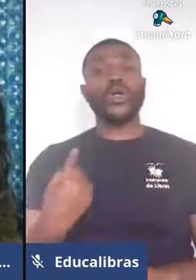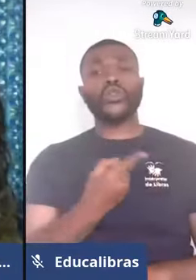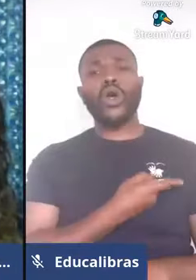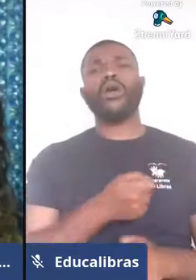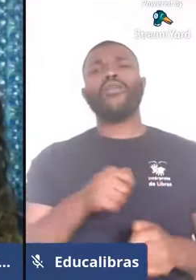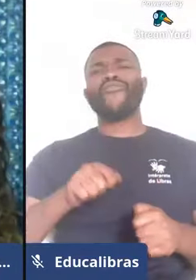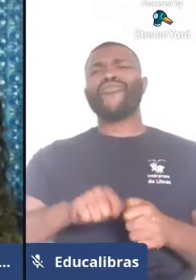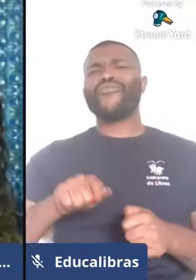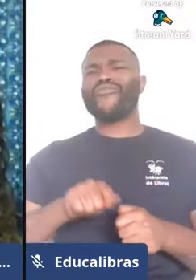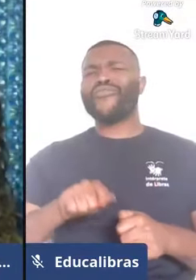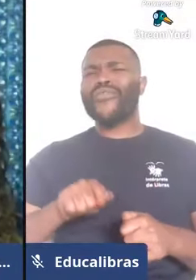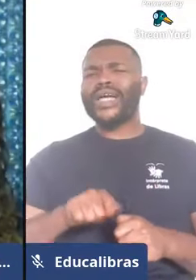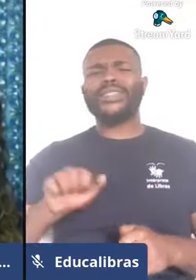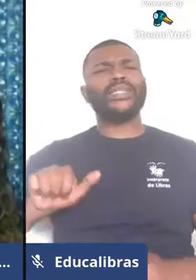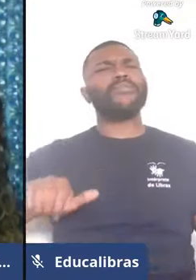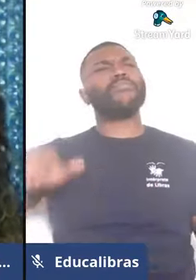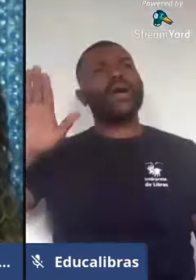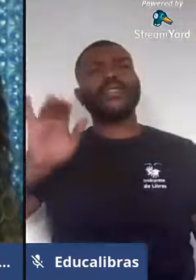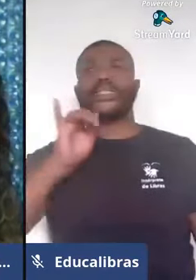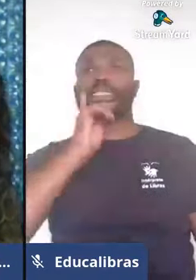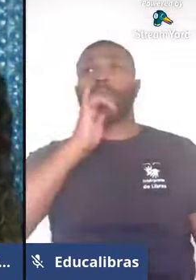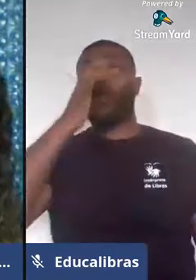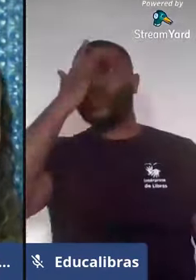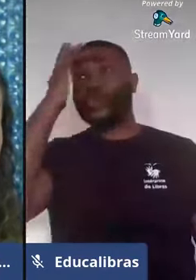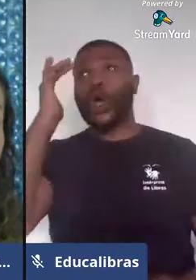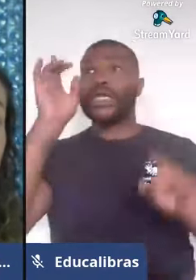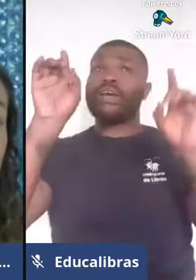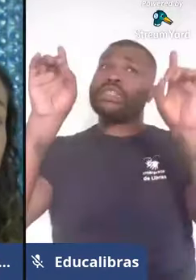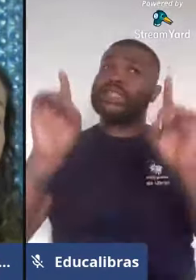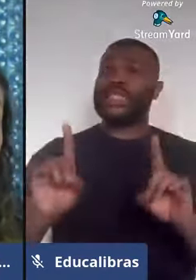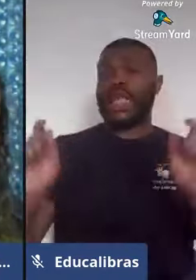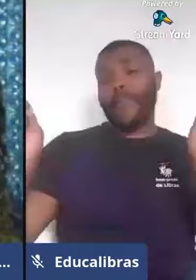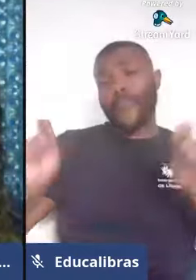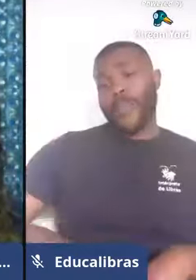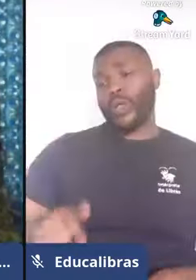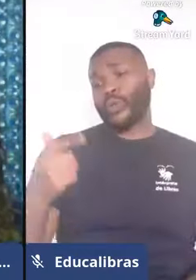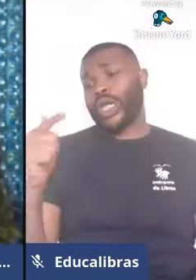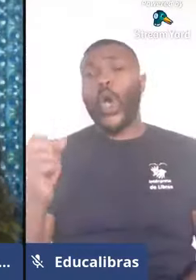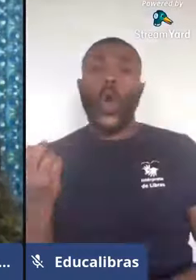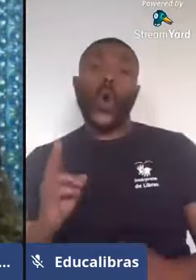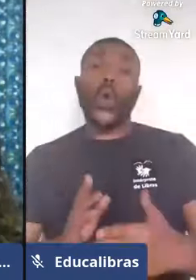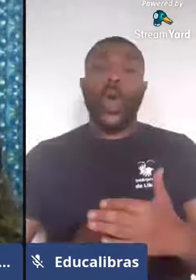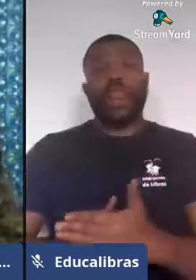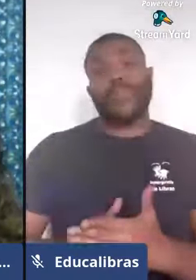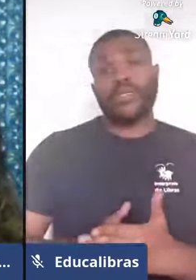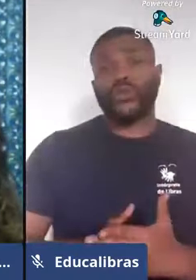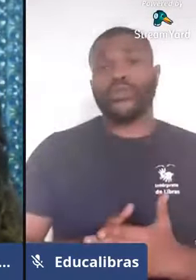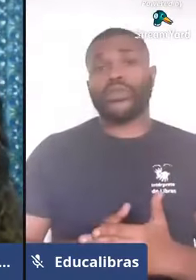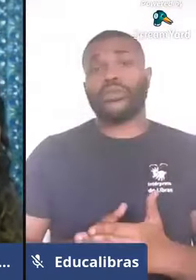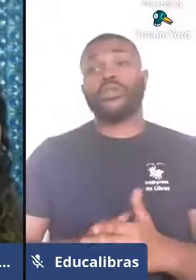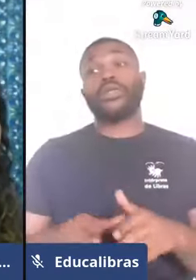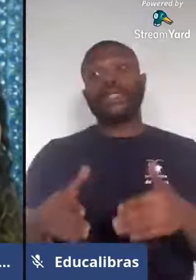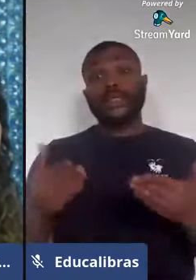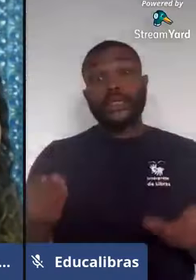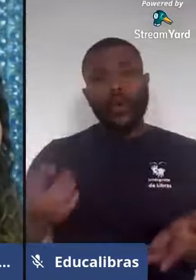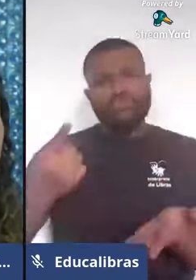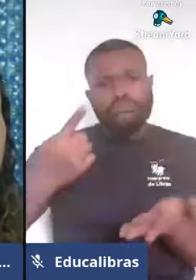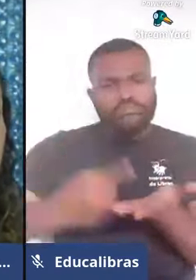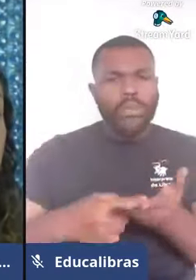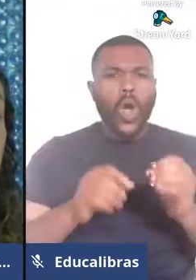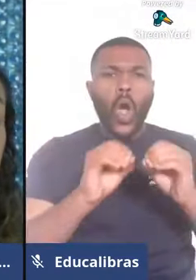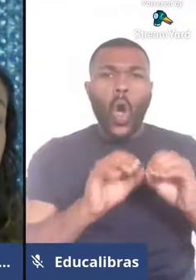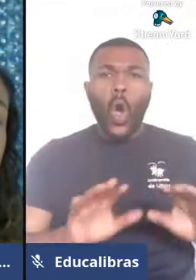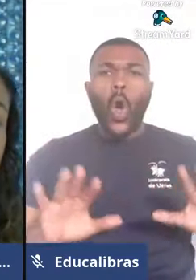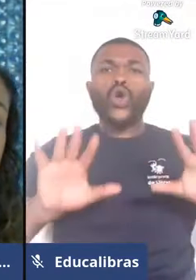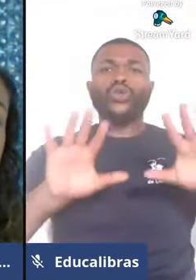antes de dizer que uma pessoa com deficiência era incapaz ou estava limitada para alguma coisa. Eu acho que isso foi fundamental, assim, o que trouxe de maior